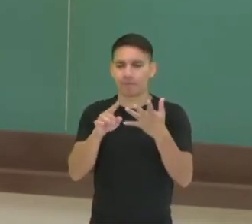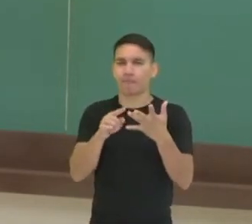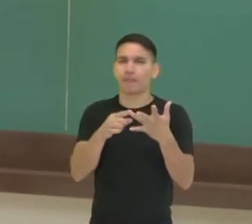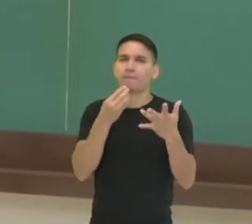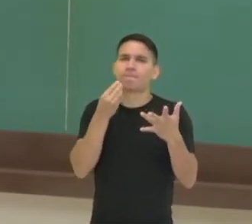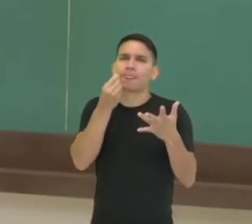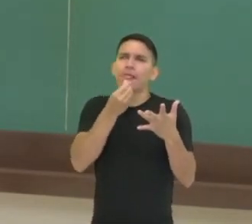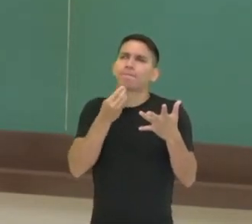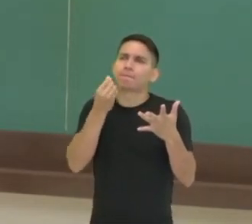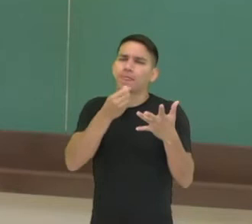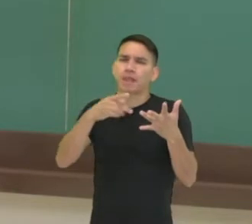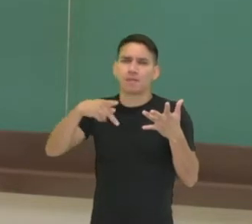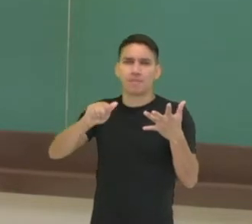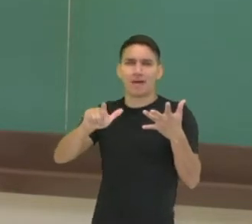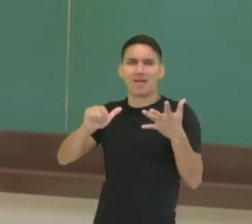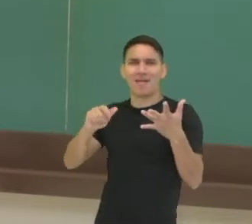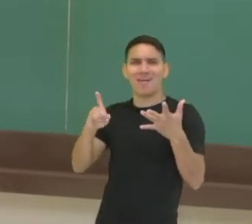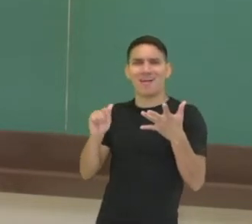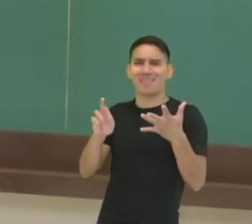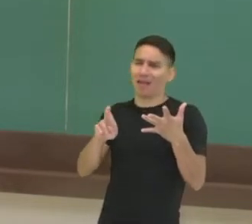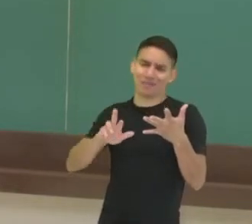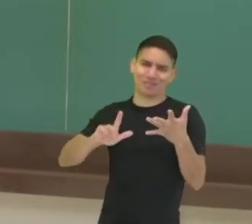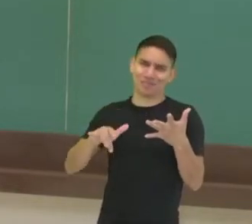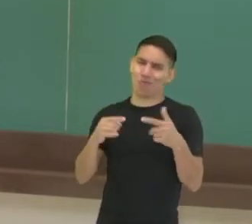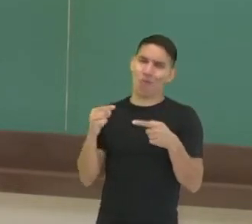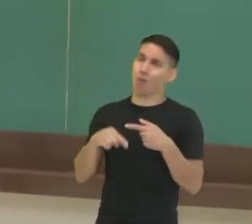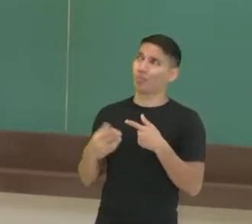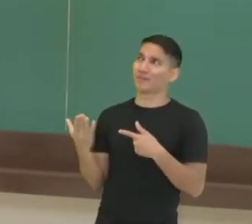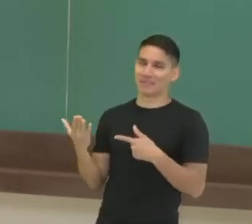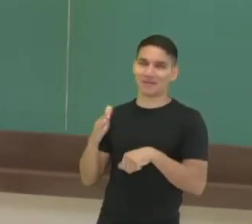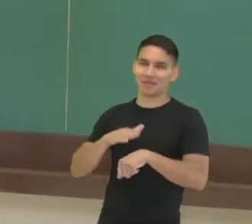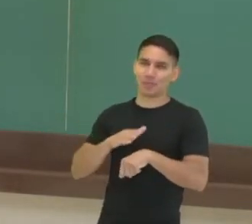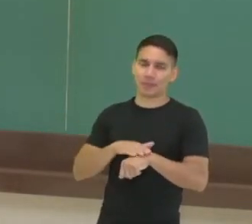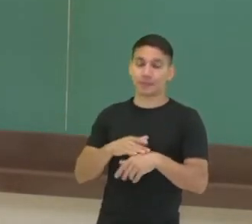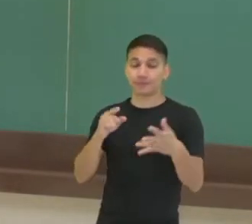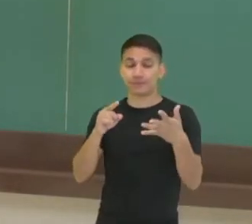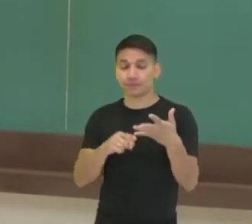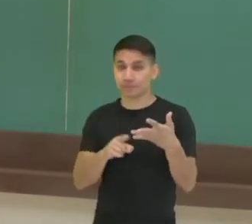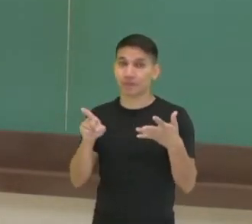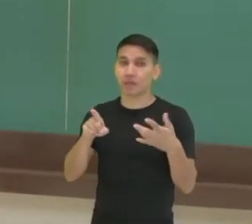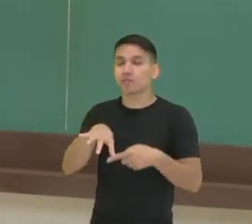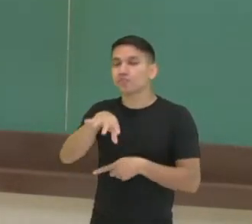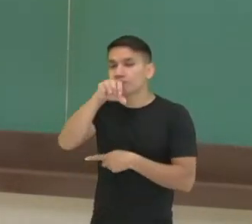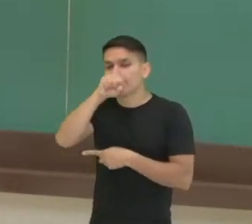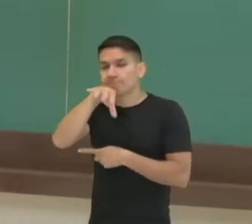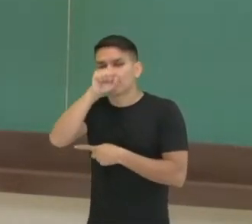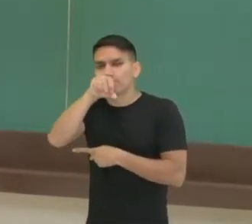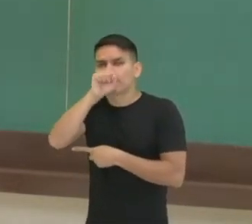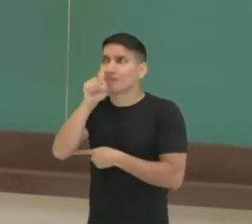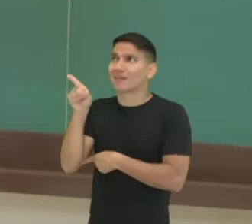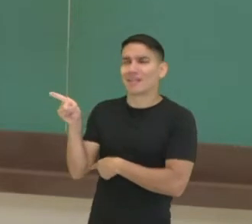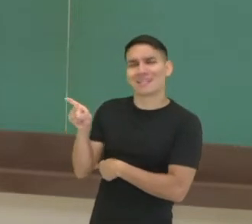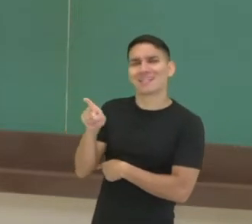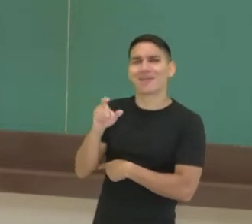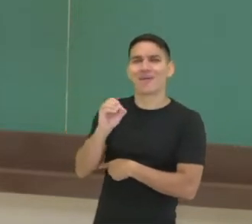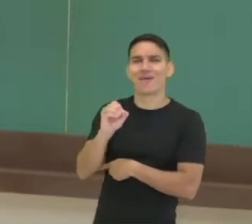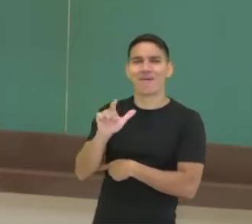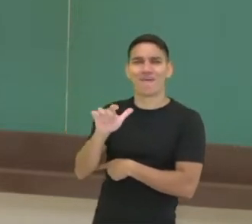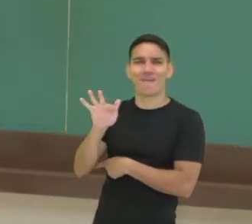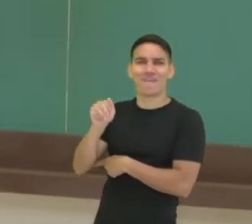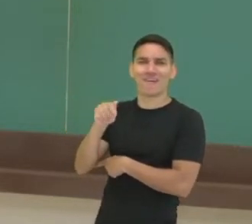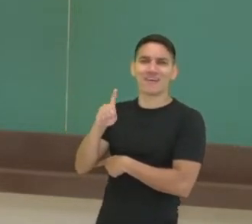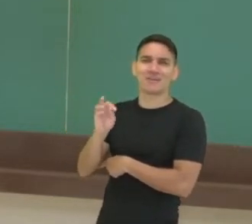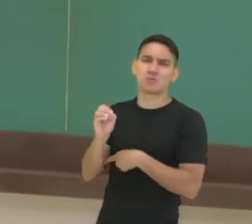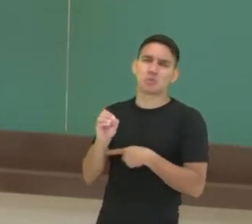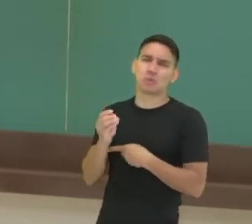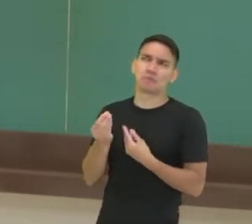ele não vai estar se alimentando ali durante a partida. Ou, por exemplo, os cheiros, o olfato. Claro que ele vai